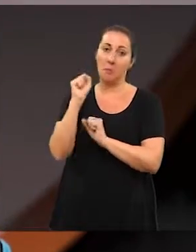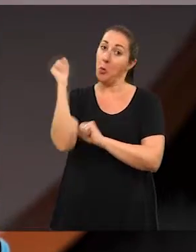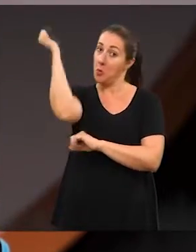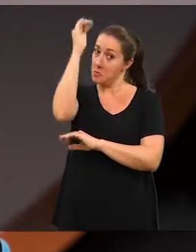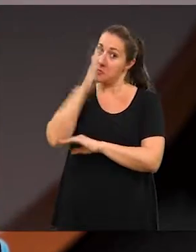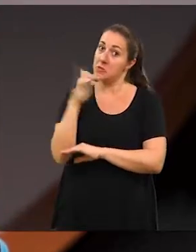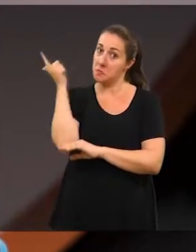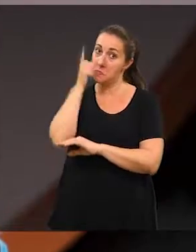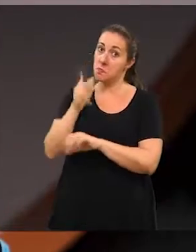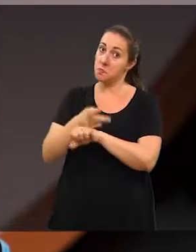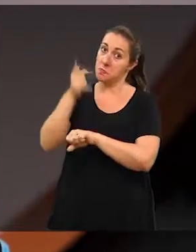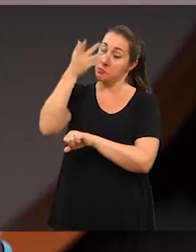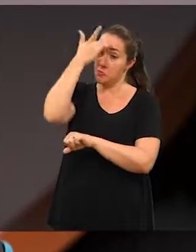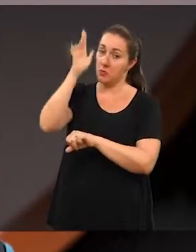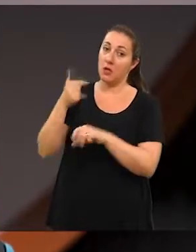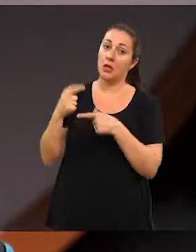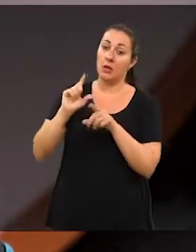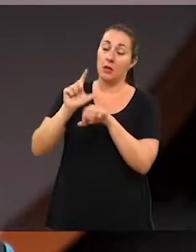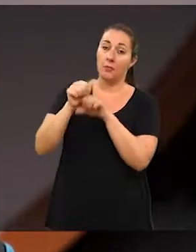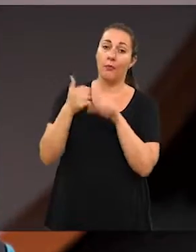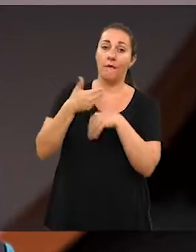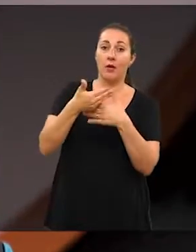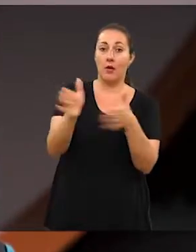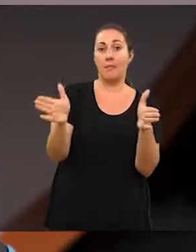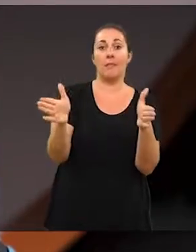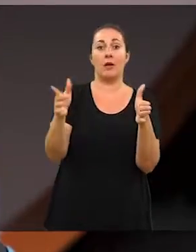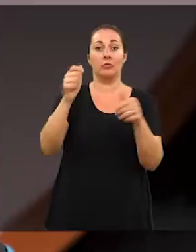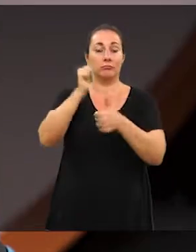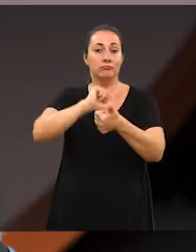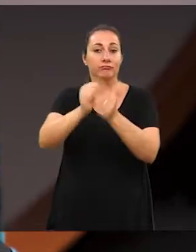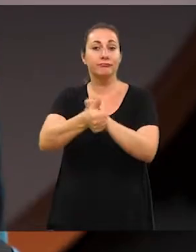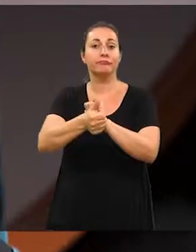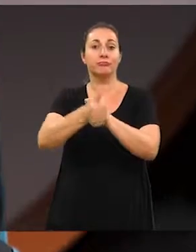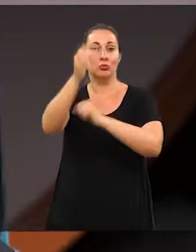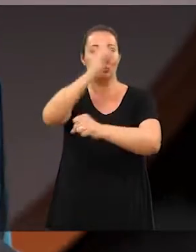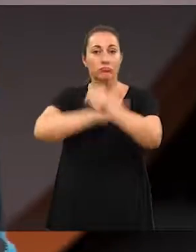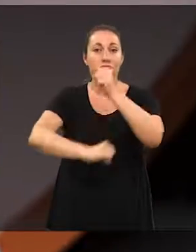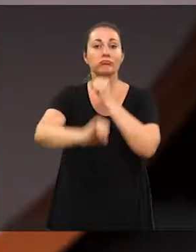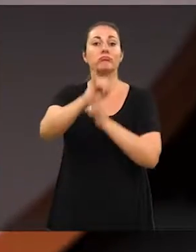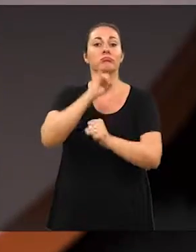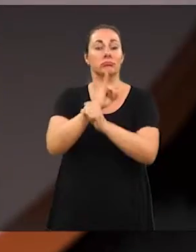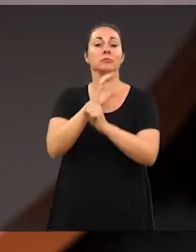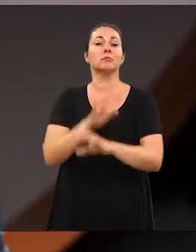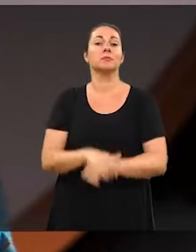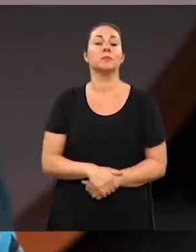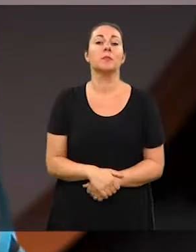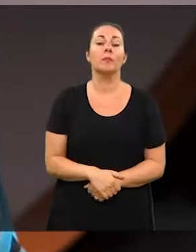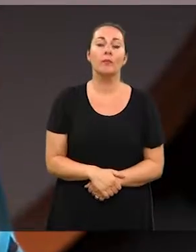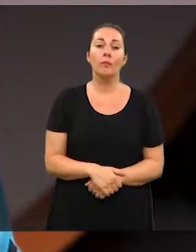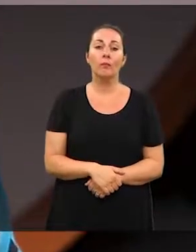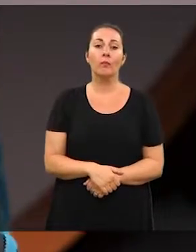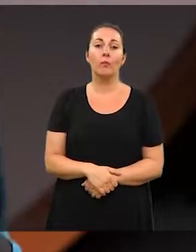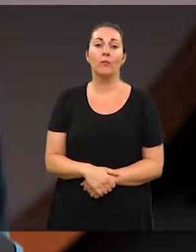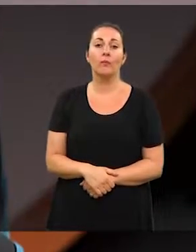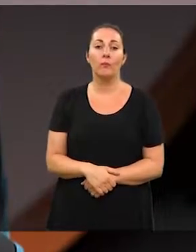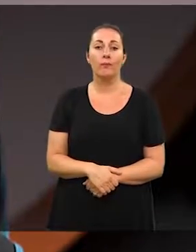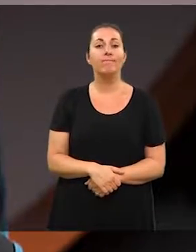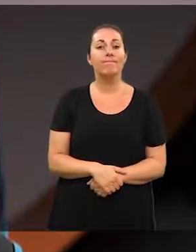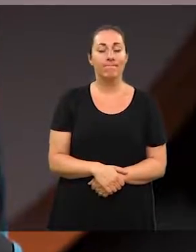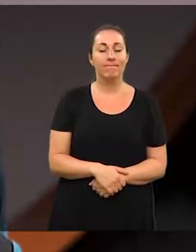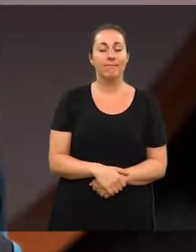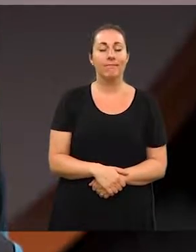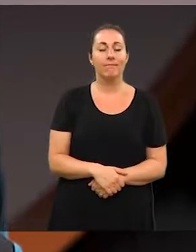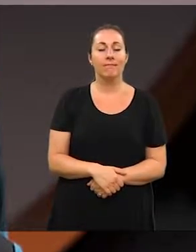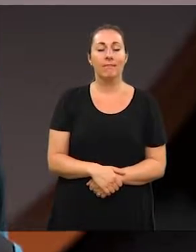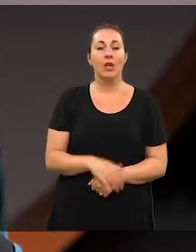repente, campeão brasileiro e indo para os Jogos Abertos Internacionais, na categoria juvenil.